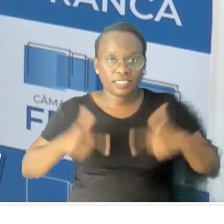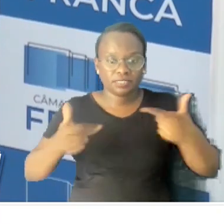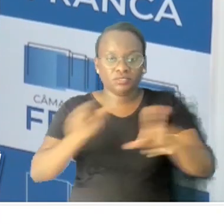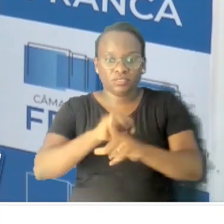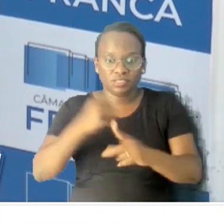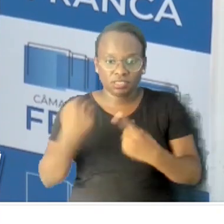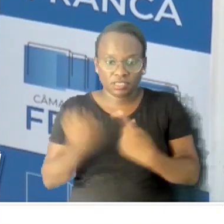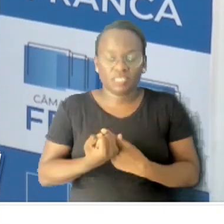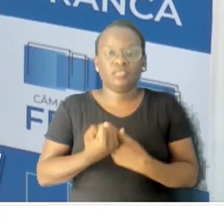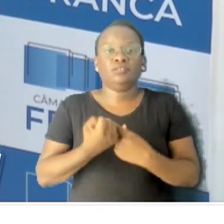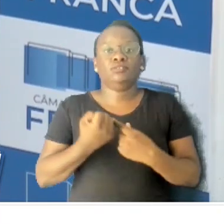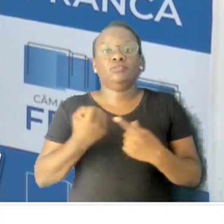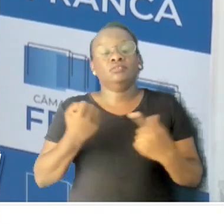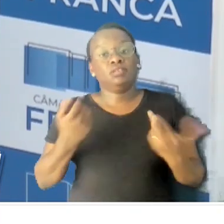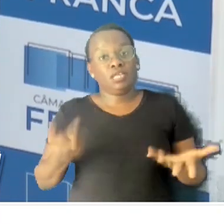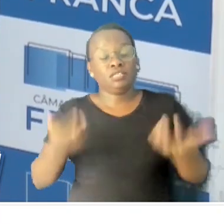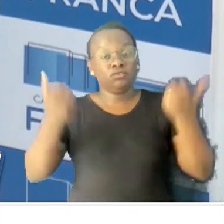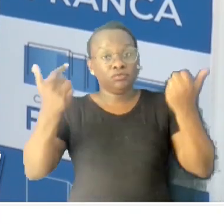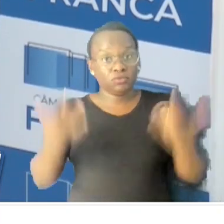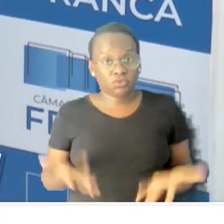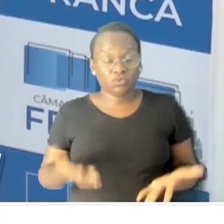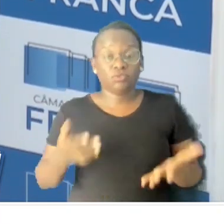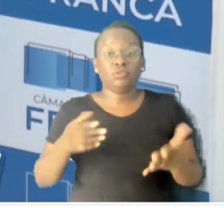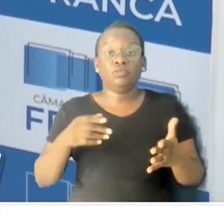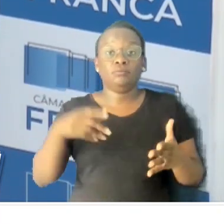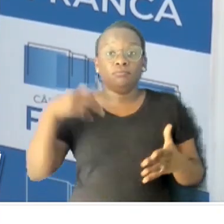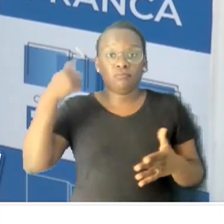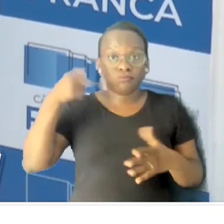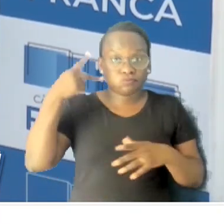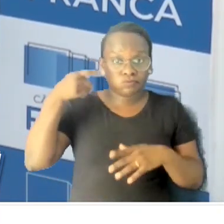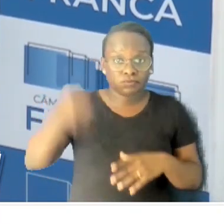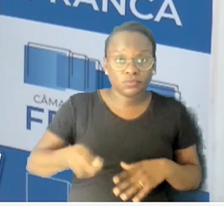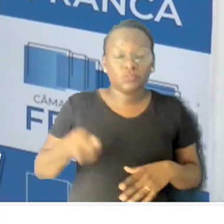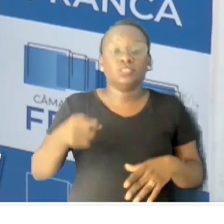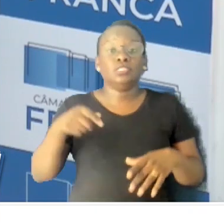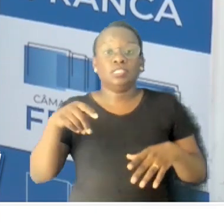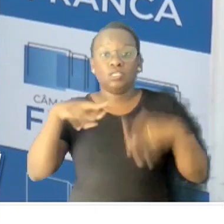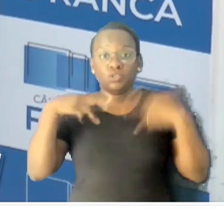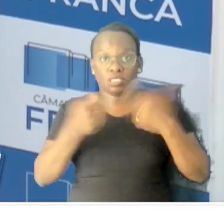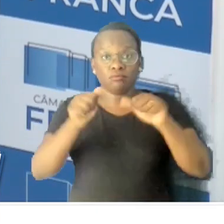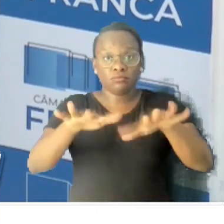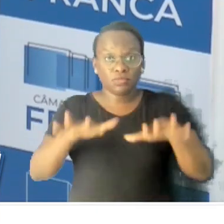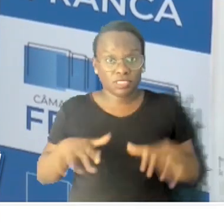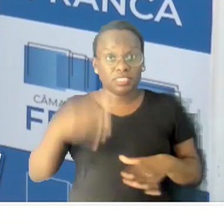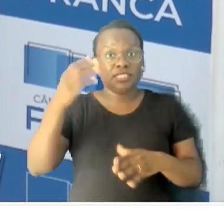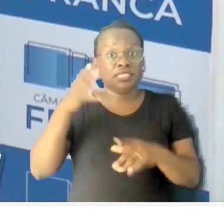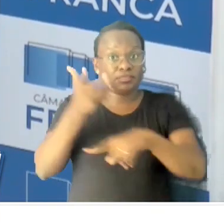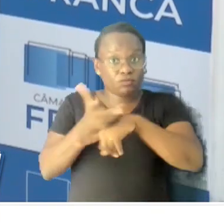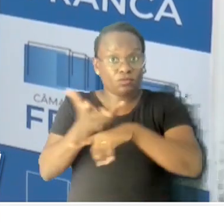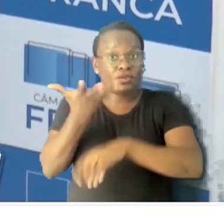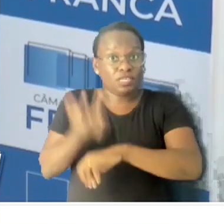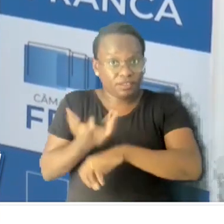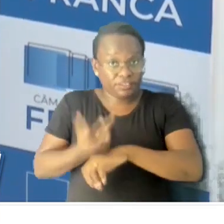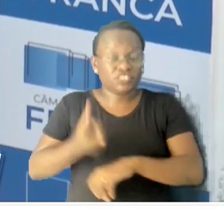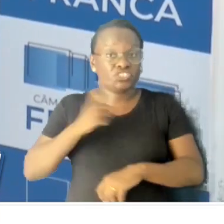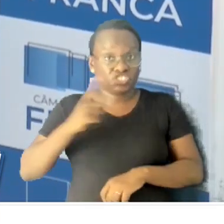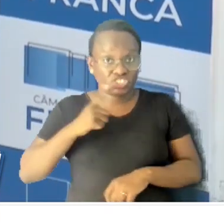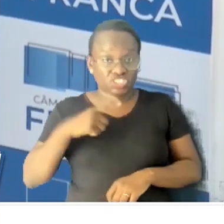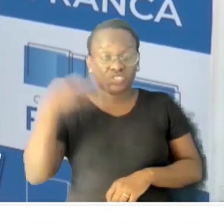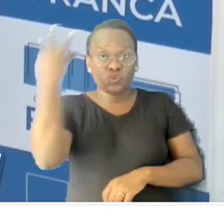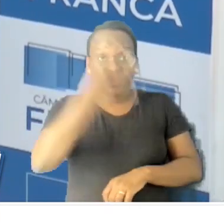isso dito pelo promotor em audiência pública gravada, numa audiência que foi de